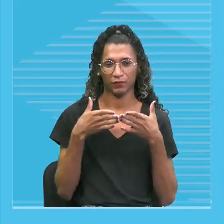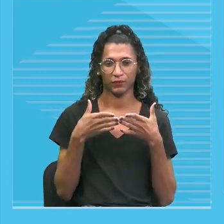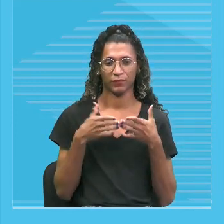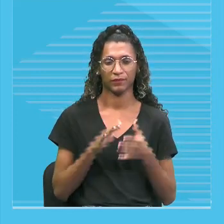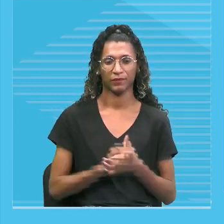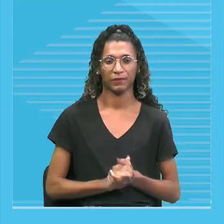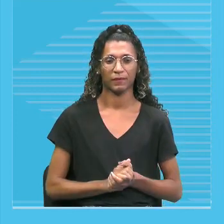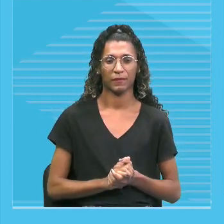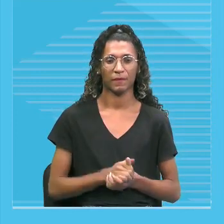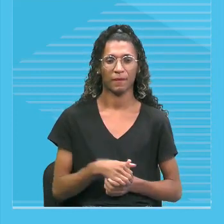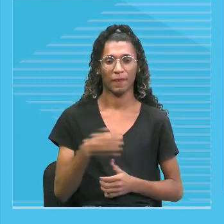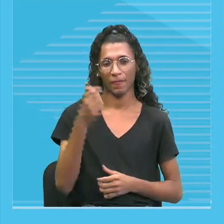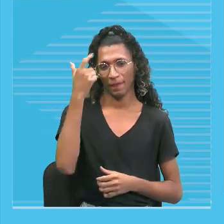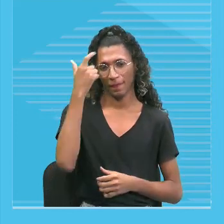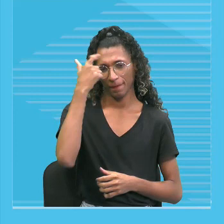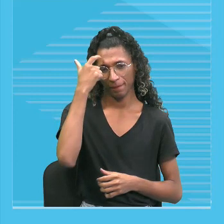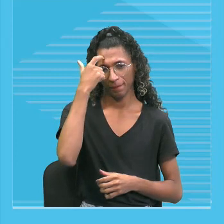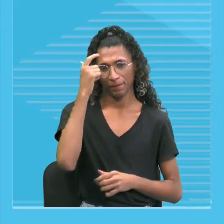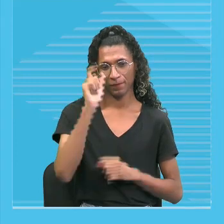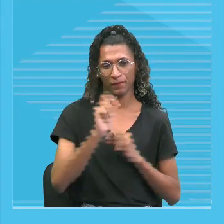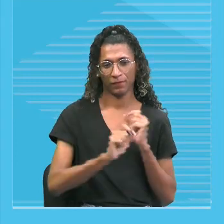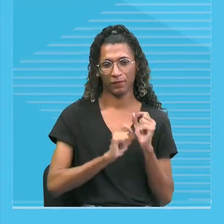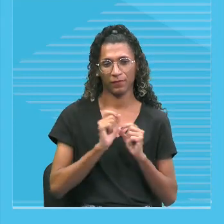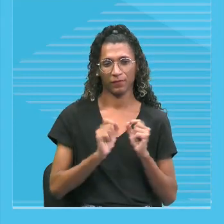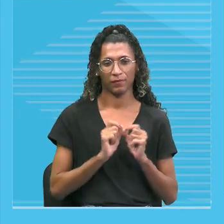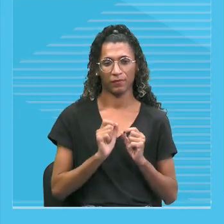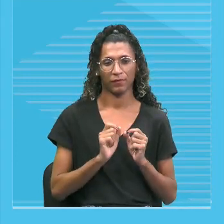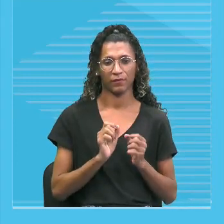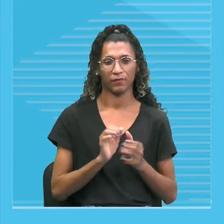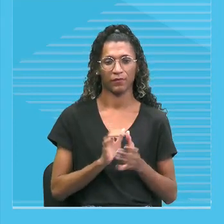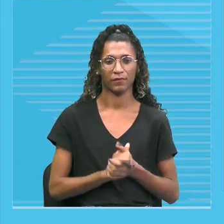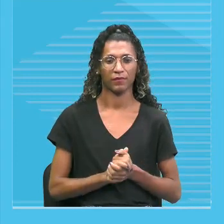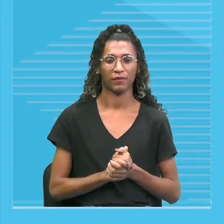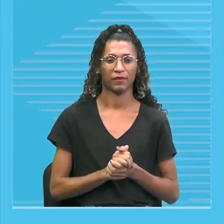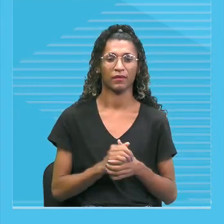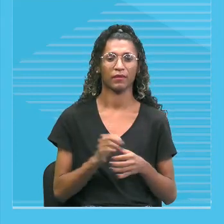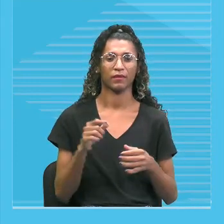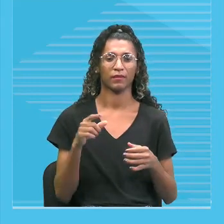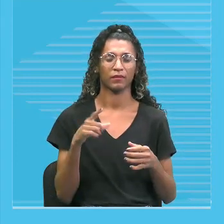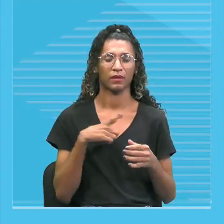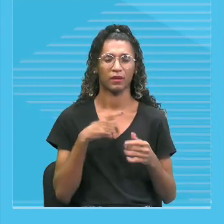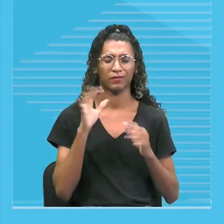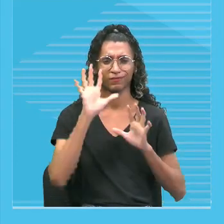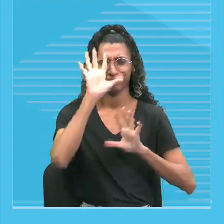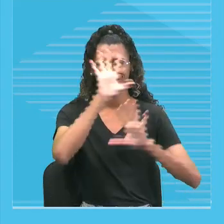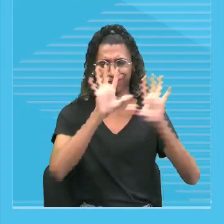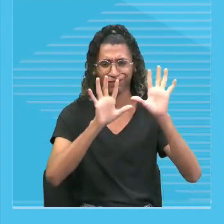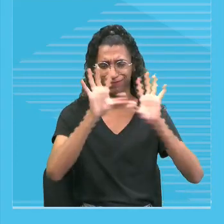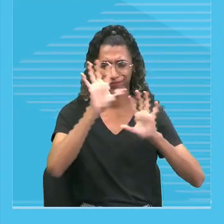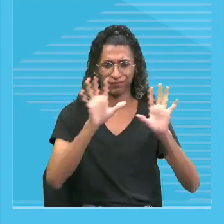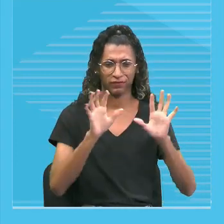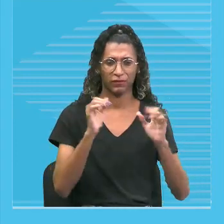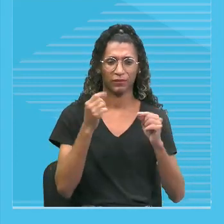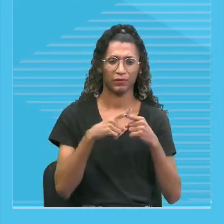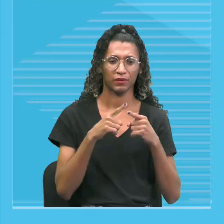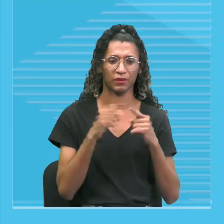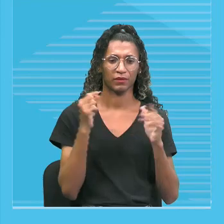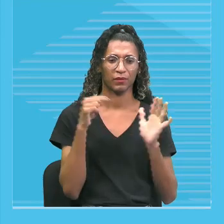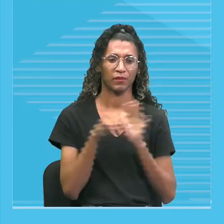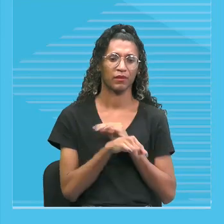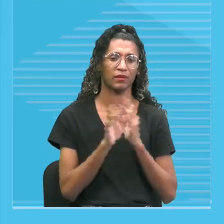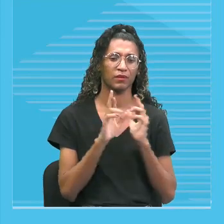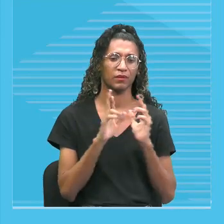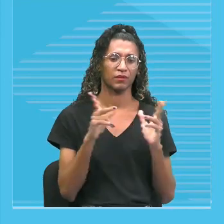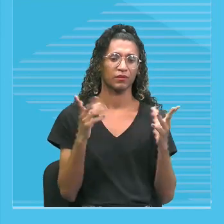eu acho que tá travando um pouco tá tendo algum delay algo do tipo pessoal que estão fazendo as perguntas diferentes do tempo que